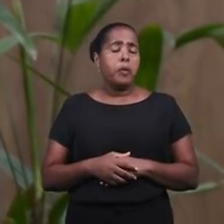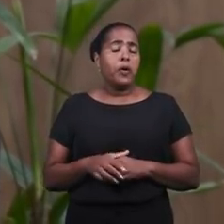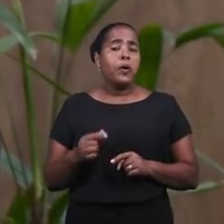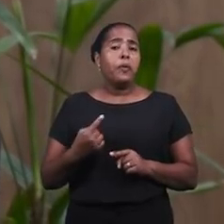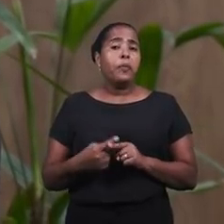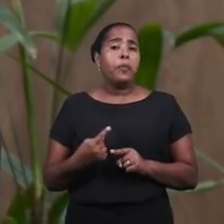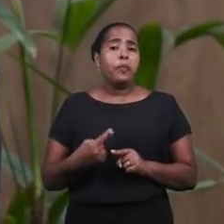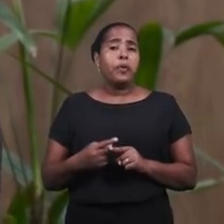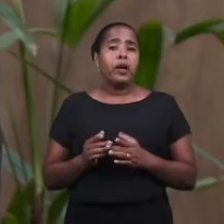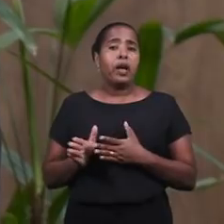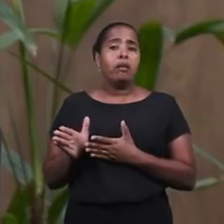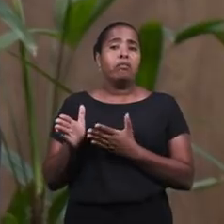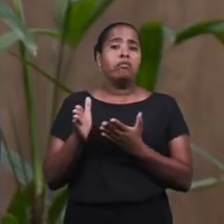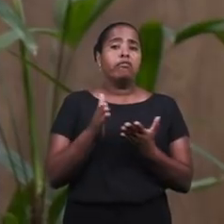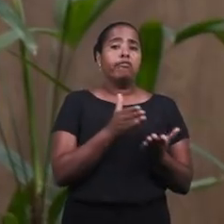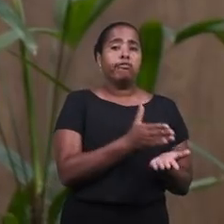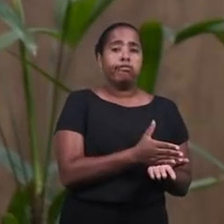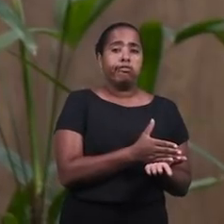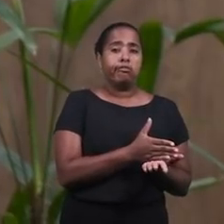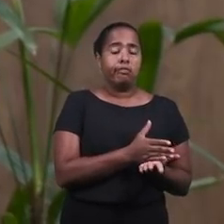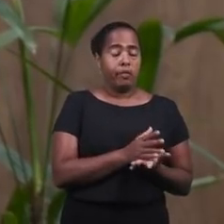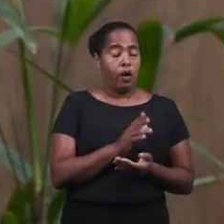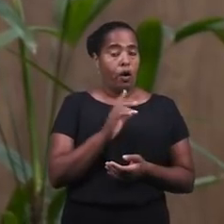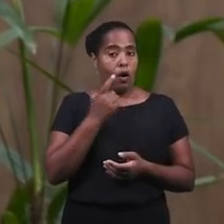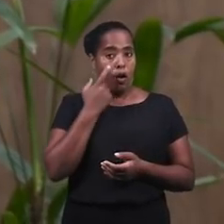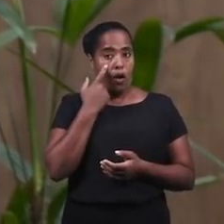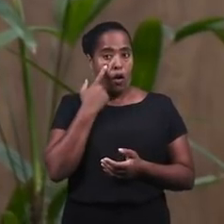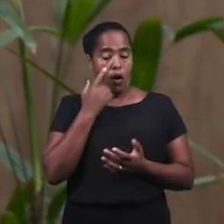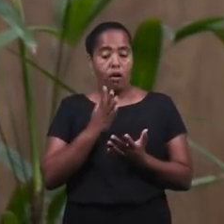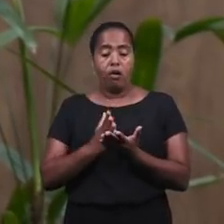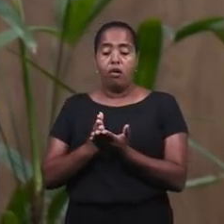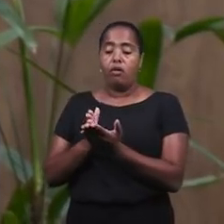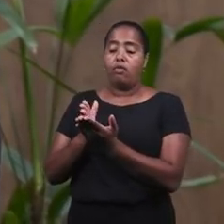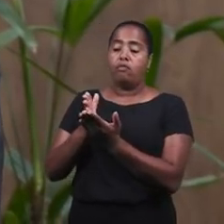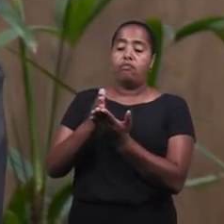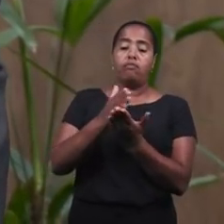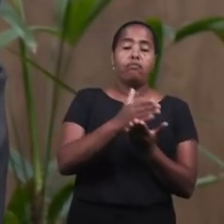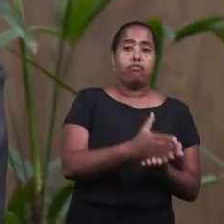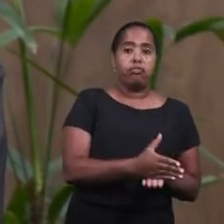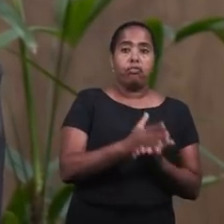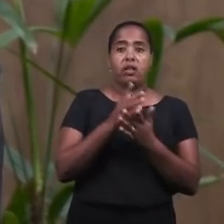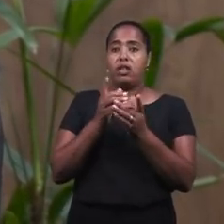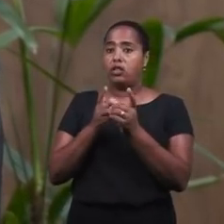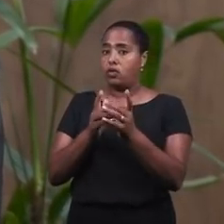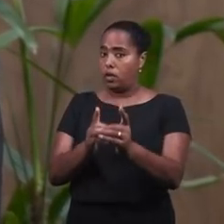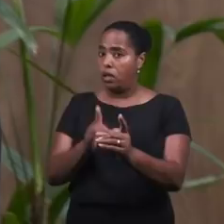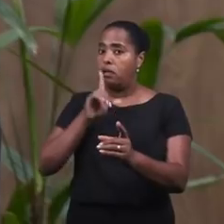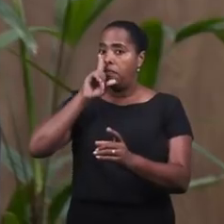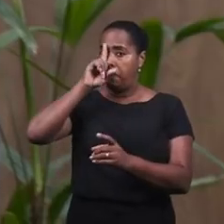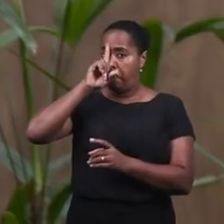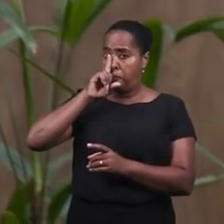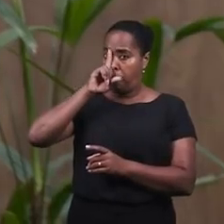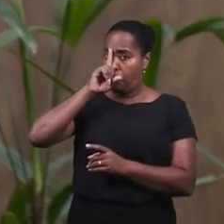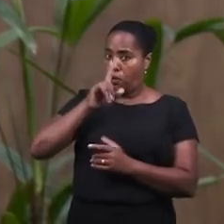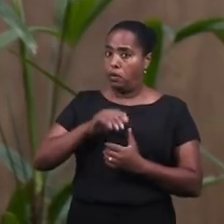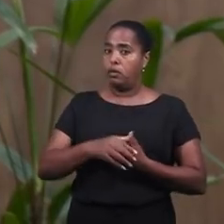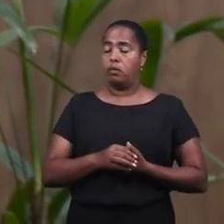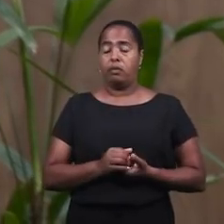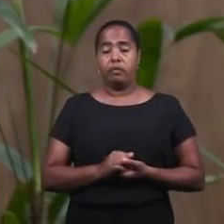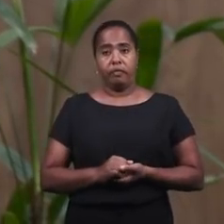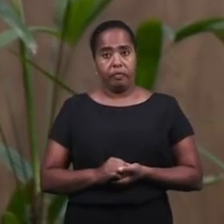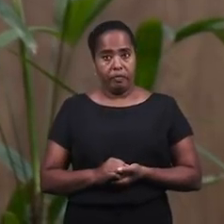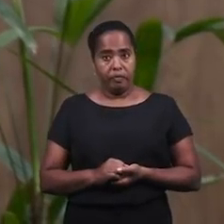Ela é perigosa porque ela desvia, e veja uma coisa, os desvios da doutrina são perigosos.